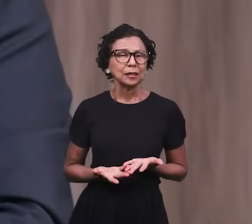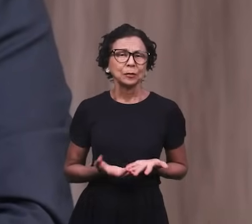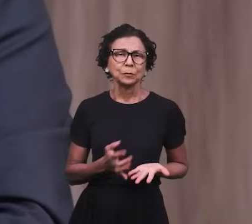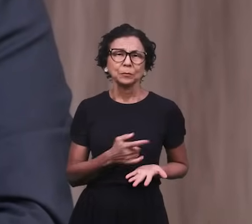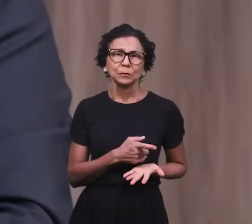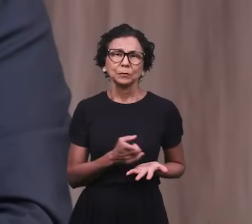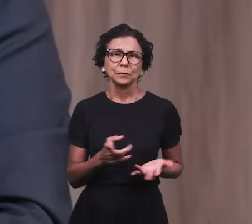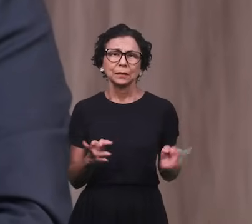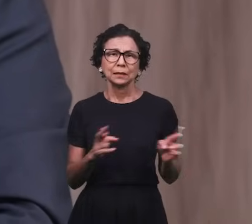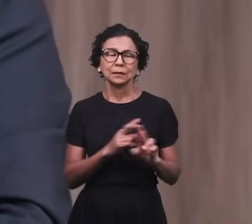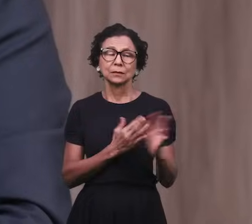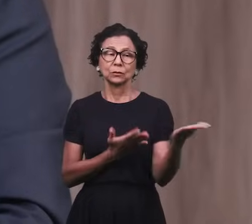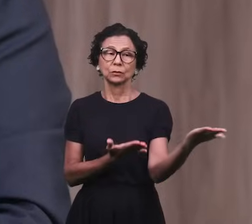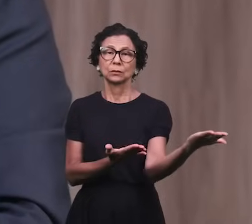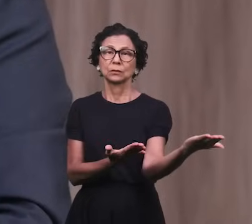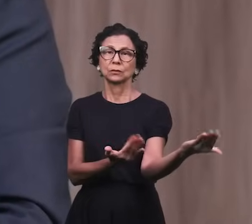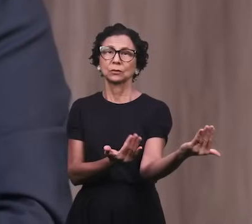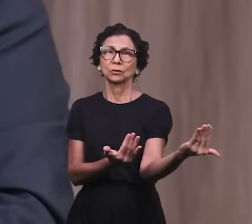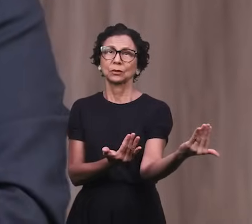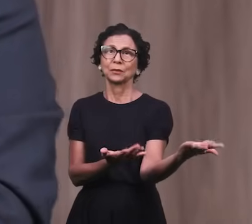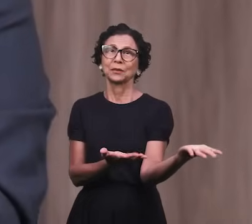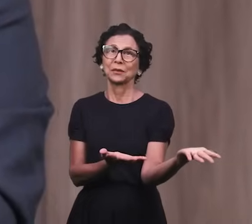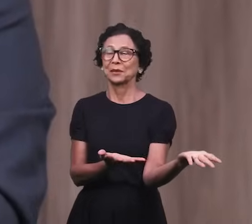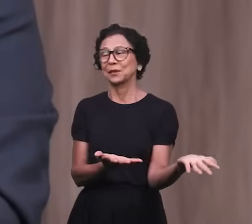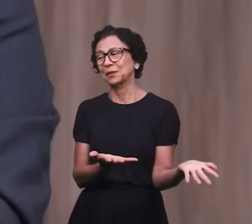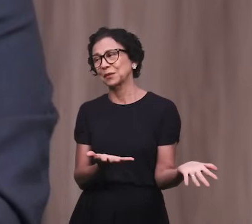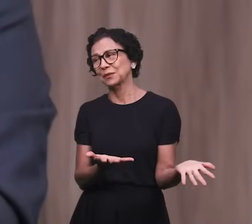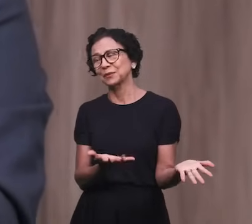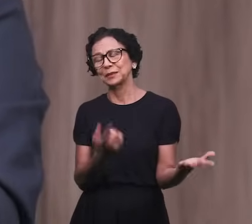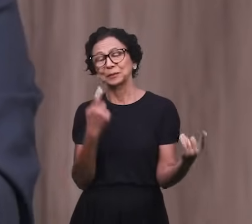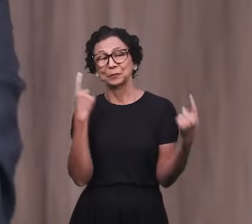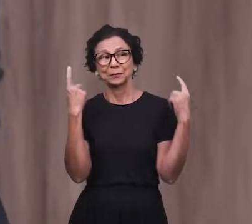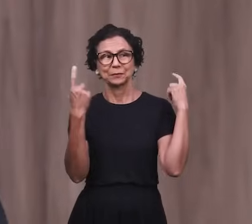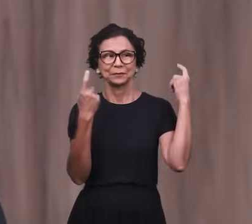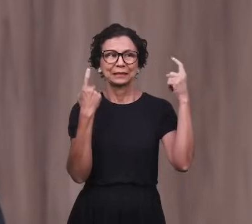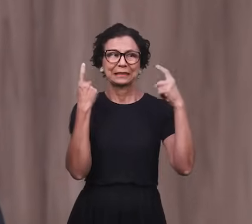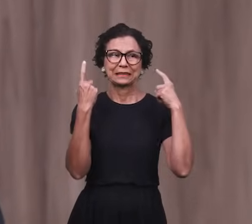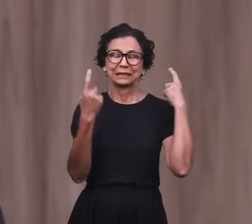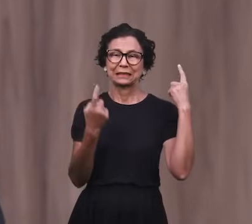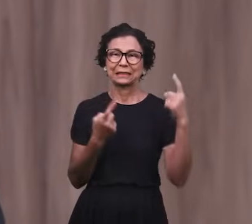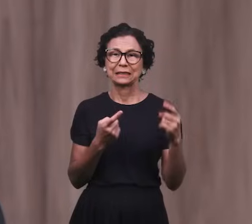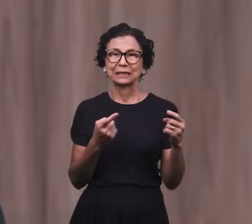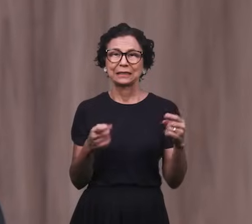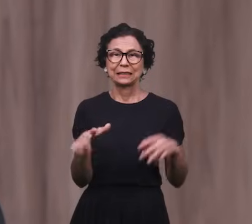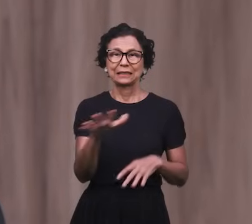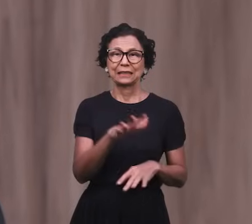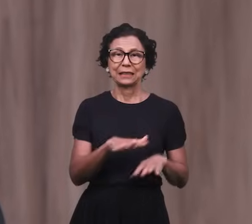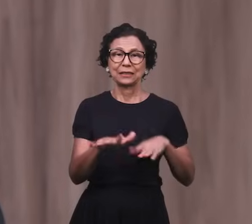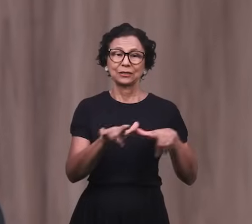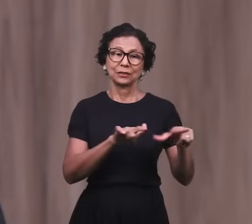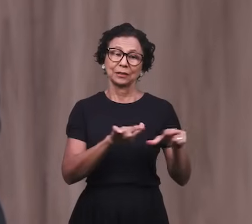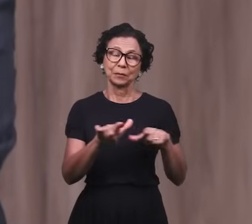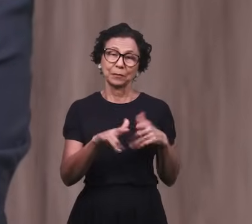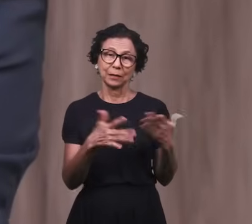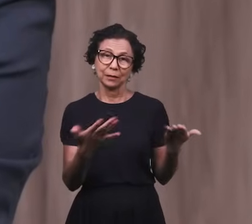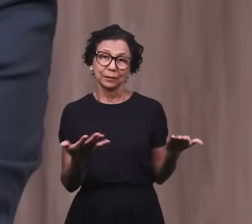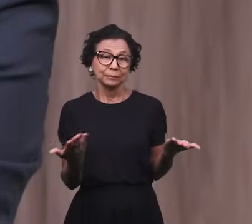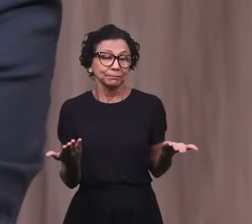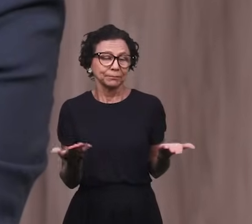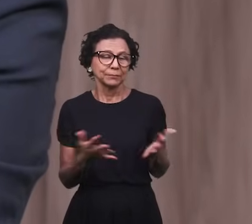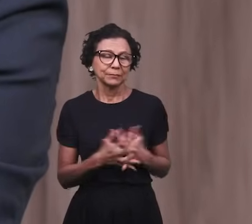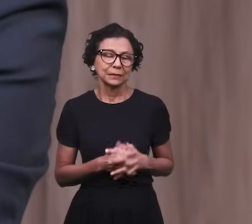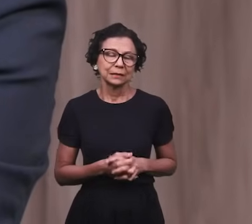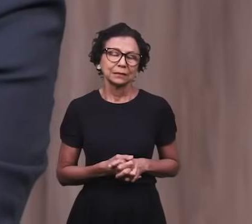interessante assim para jovens, né? Aqueles que precisam preocupação, né? A preocupação, né? Inserir no mercado de trabalho, questão